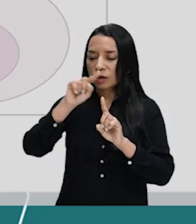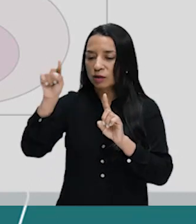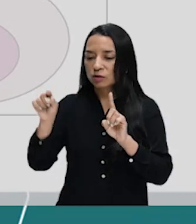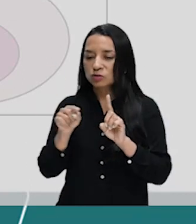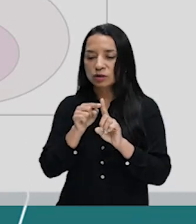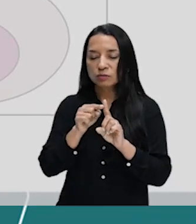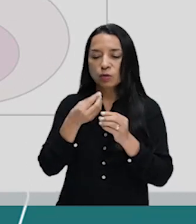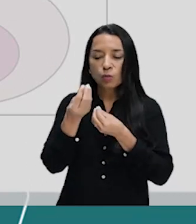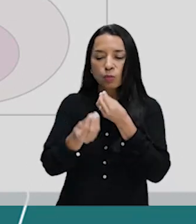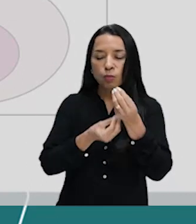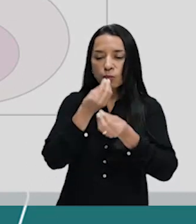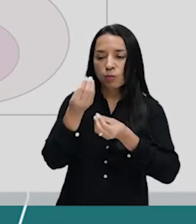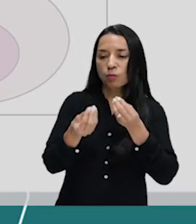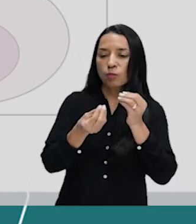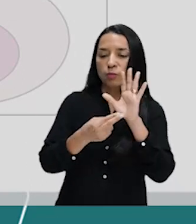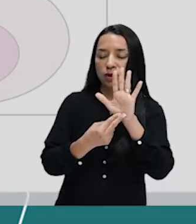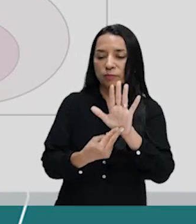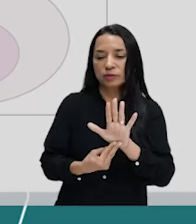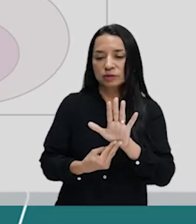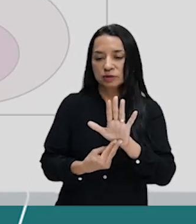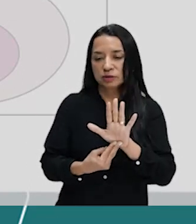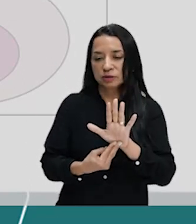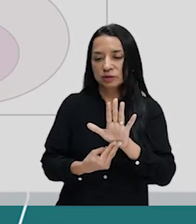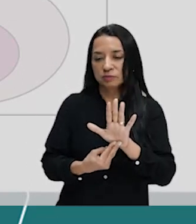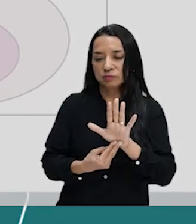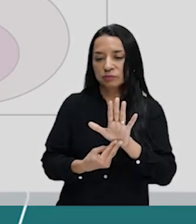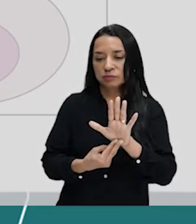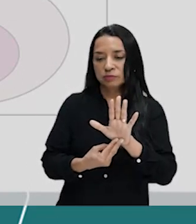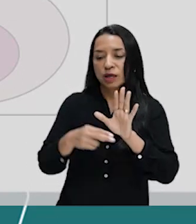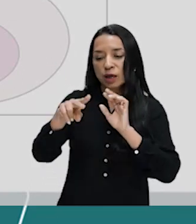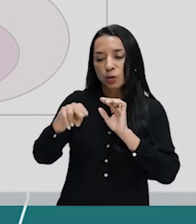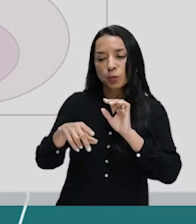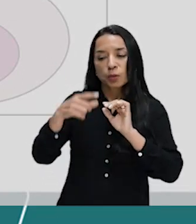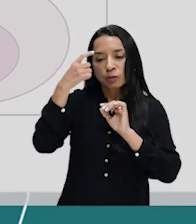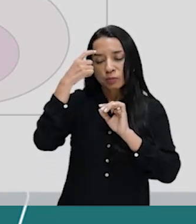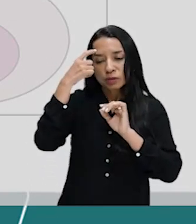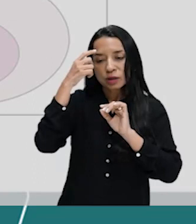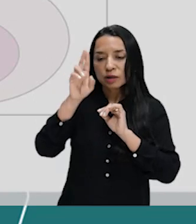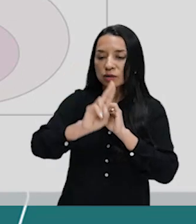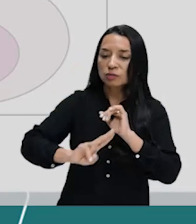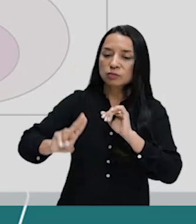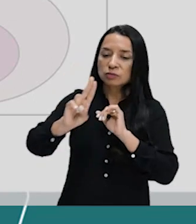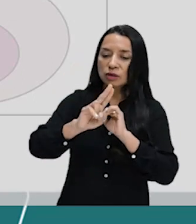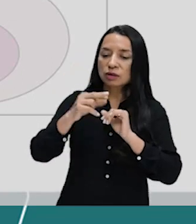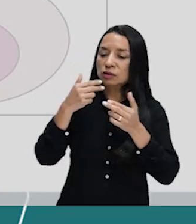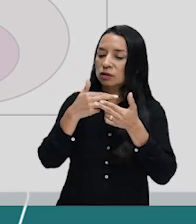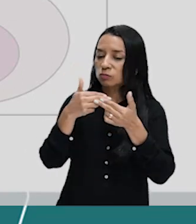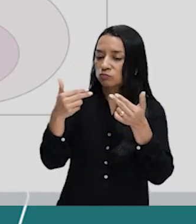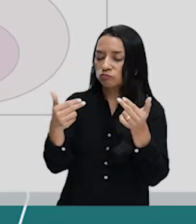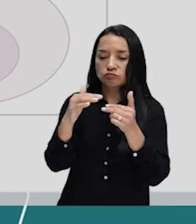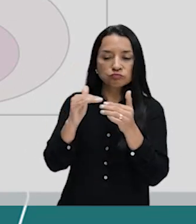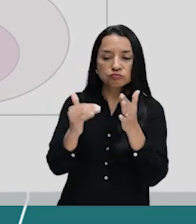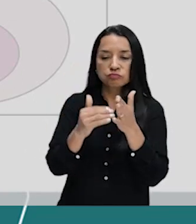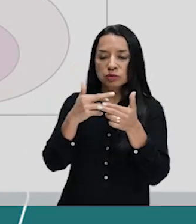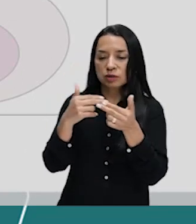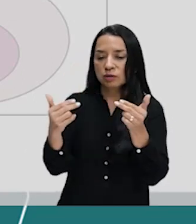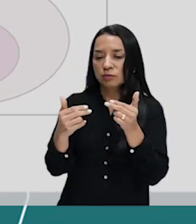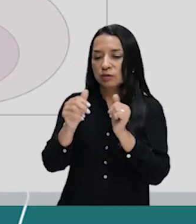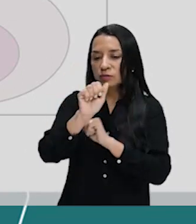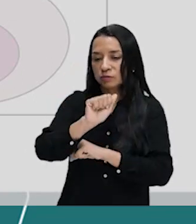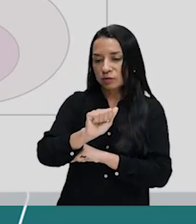que um conjunto está contido em outro? A mesma ideia está sendo aplicada aqui, ó. Todos os elementos que são de